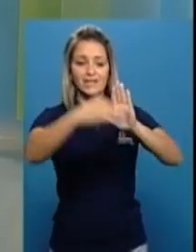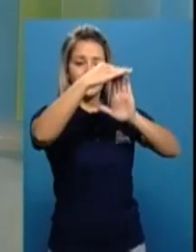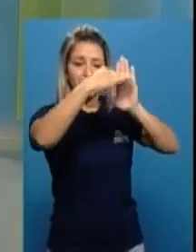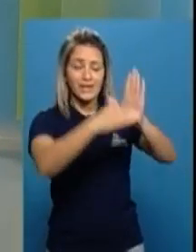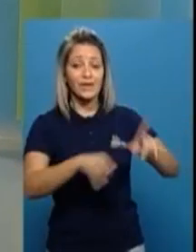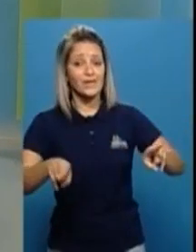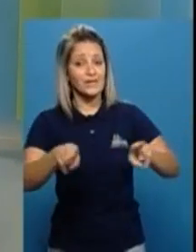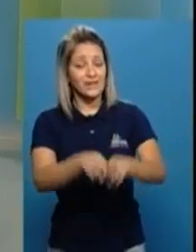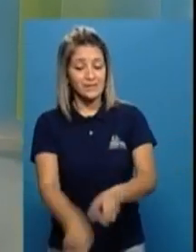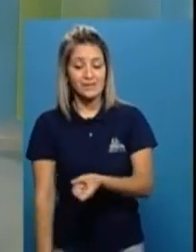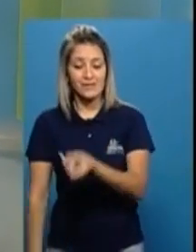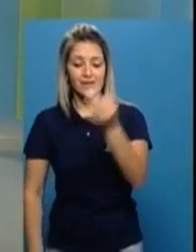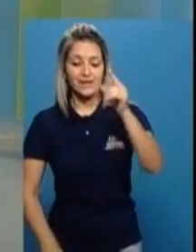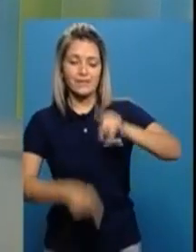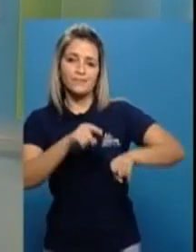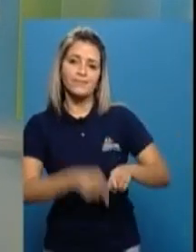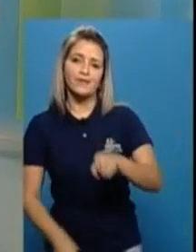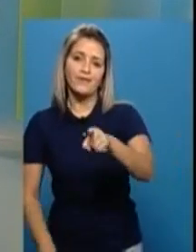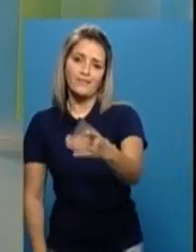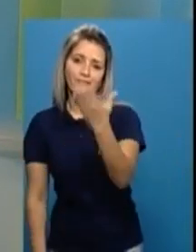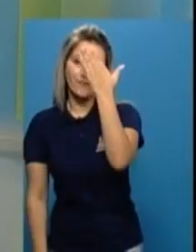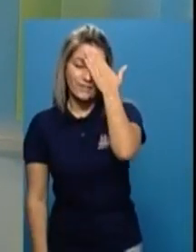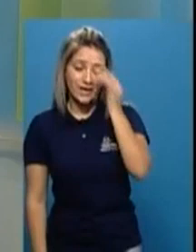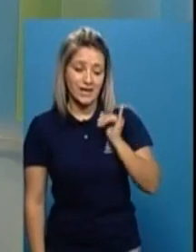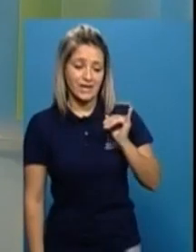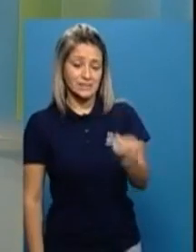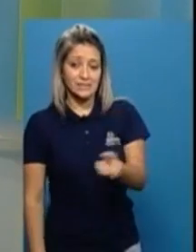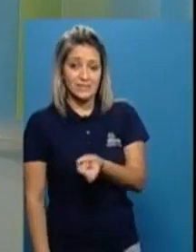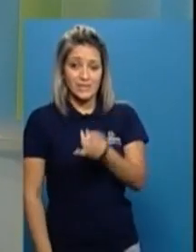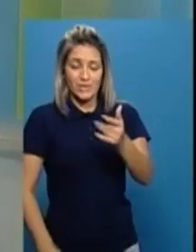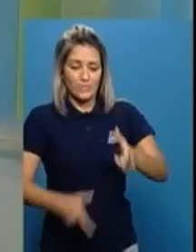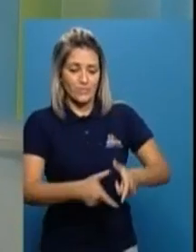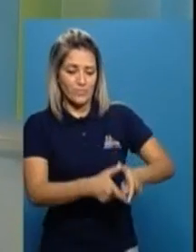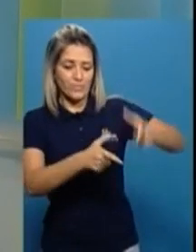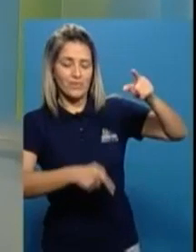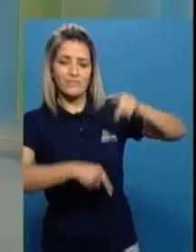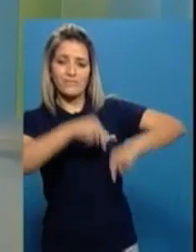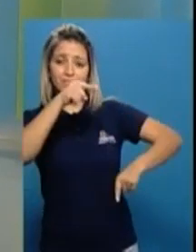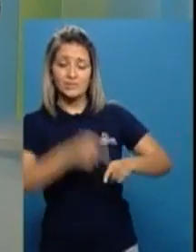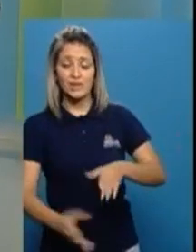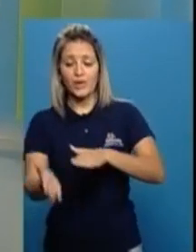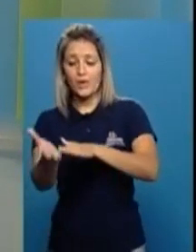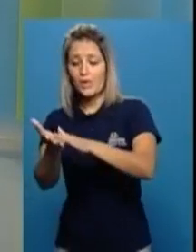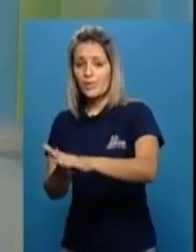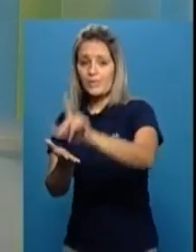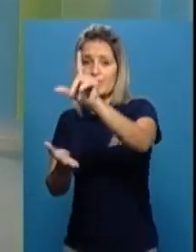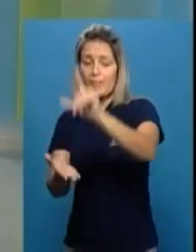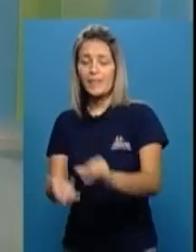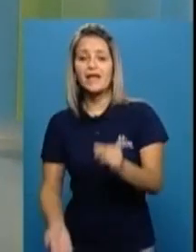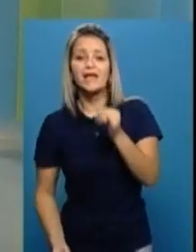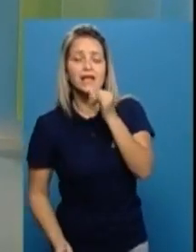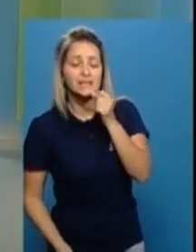volume. Nós já falamos, quanto maior o volume, menor o custo. Porque quando a empresa vai comprar, por exemplo,